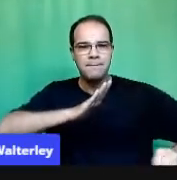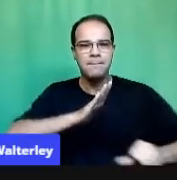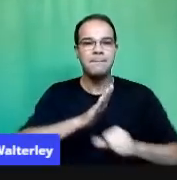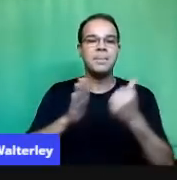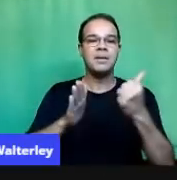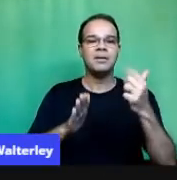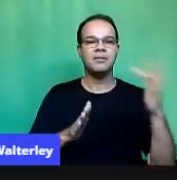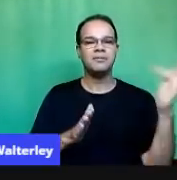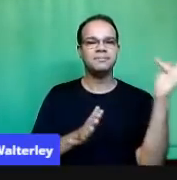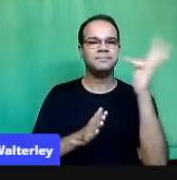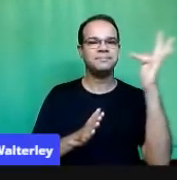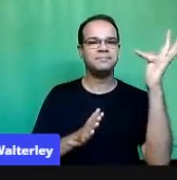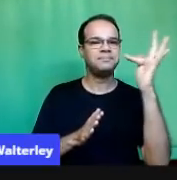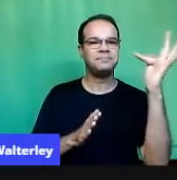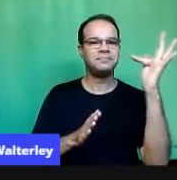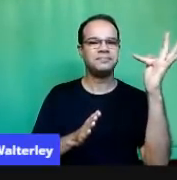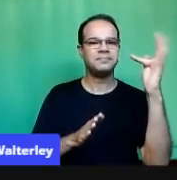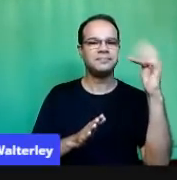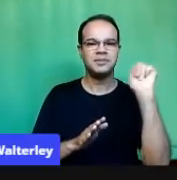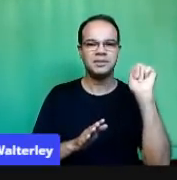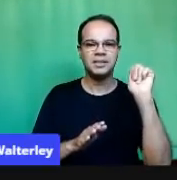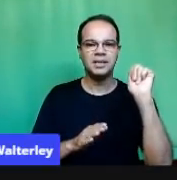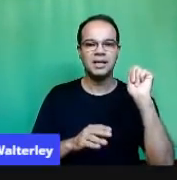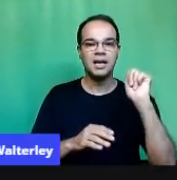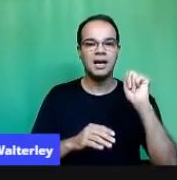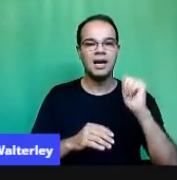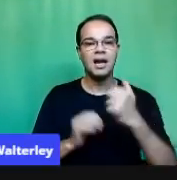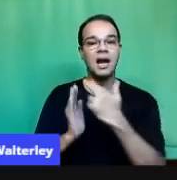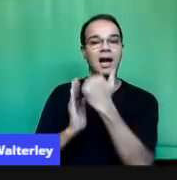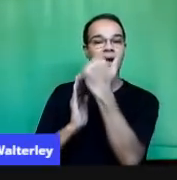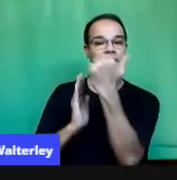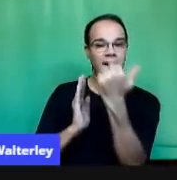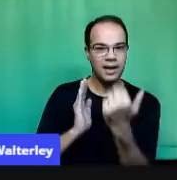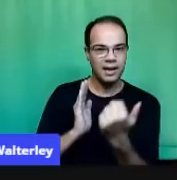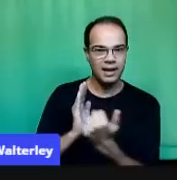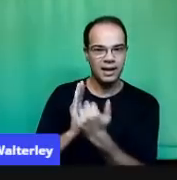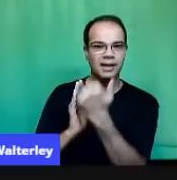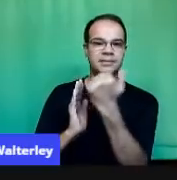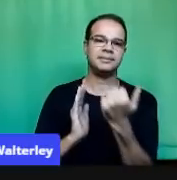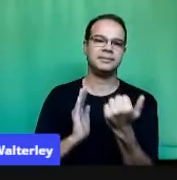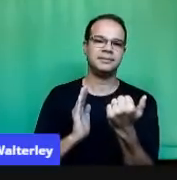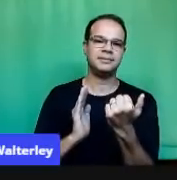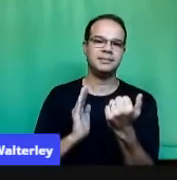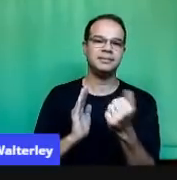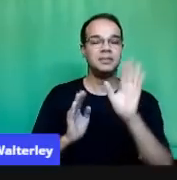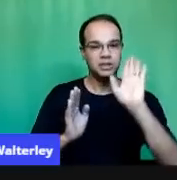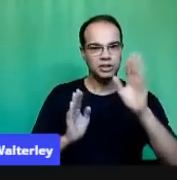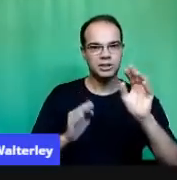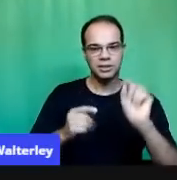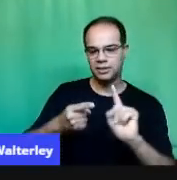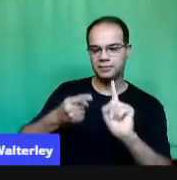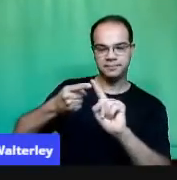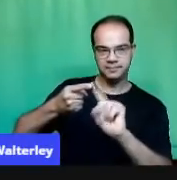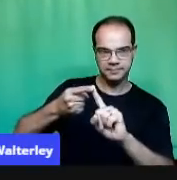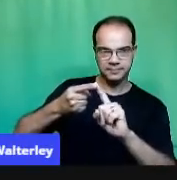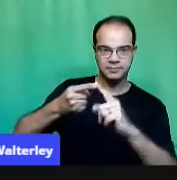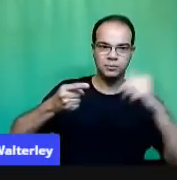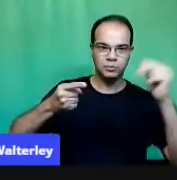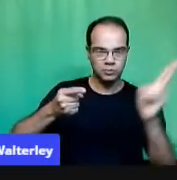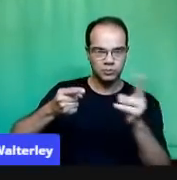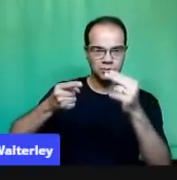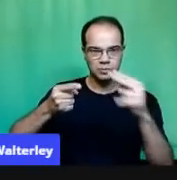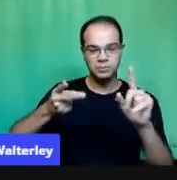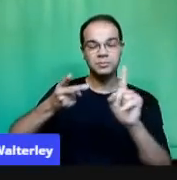Essa faculdade, ela colocava já as quatro linguagens: a música, o teatro, a dança e